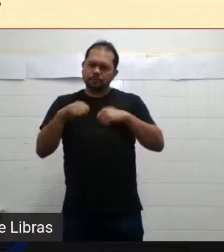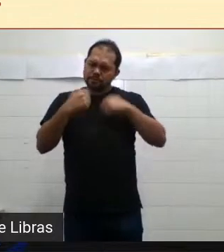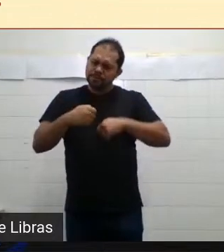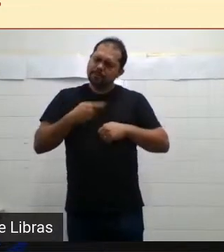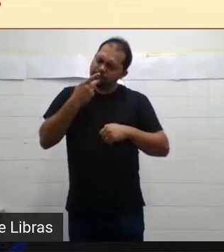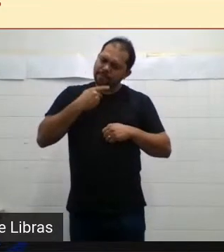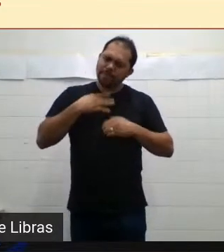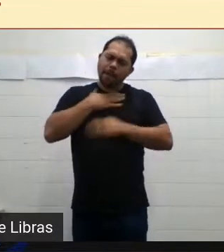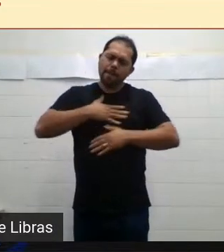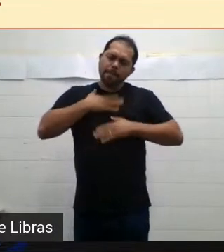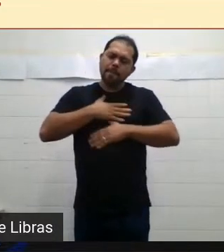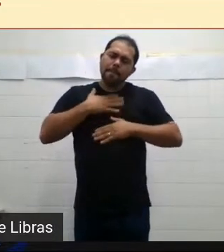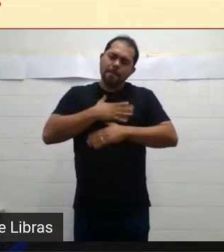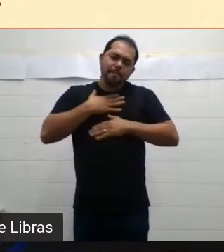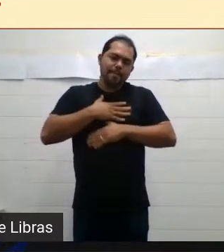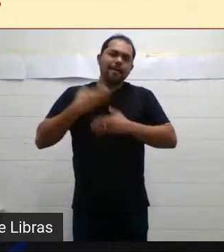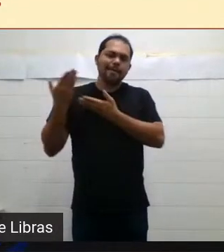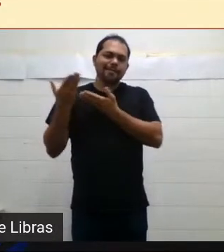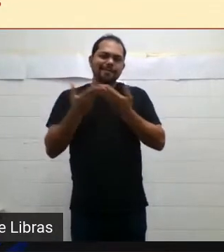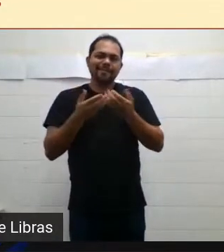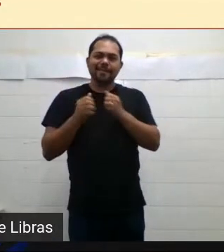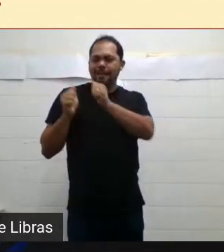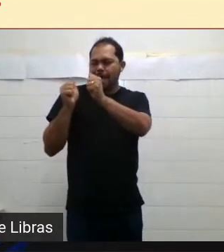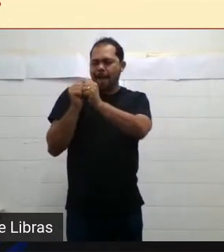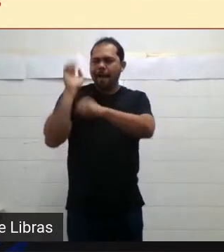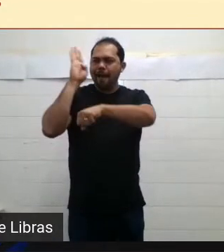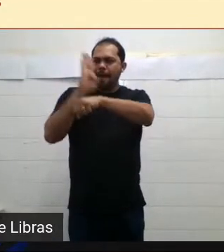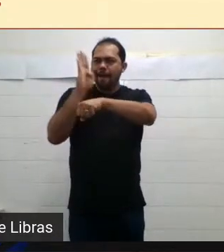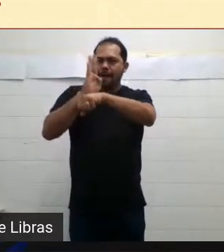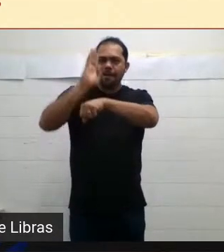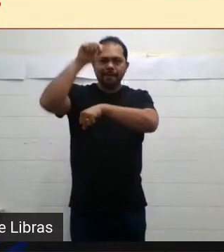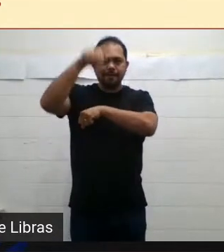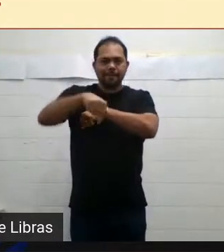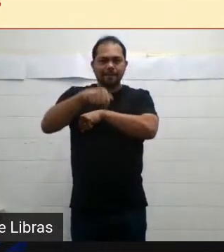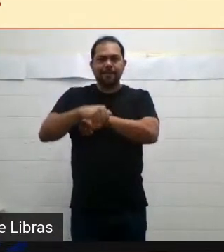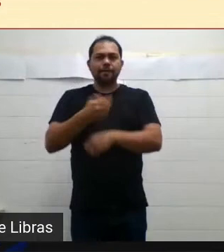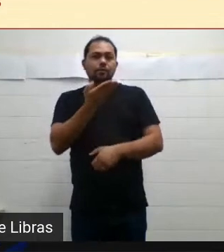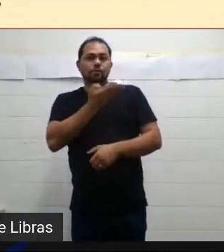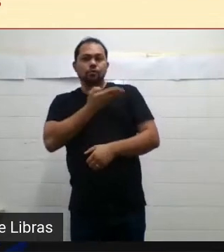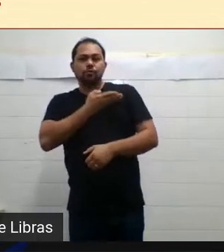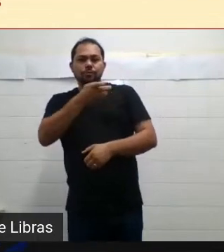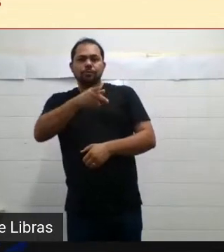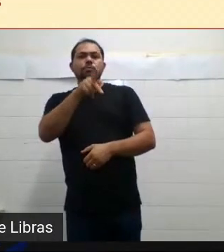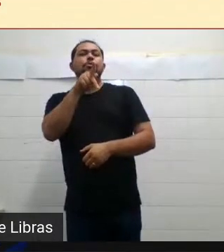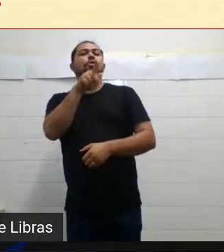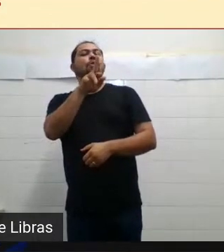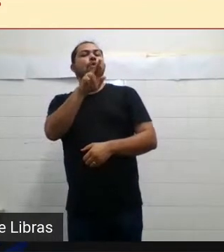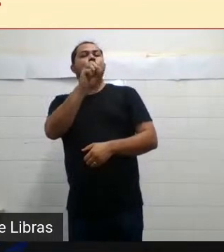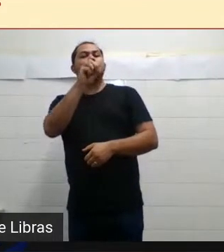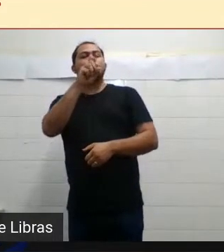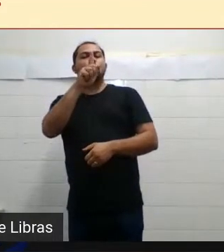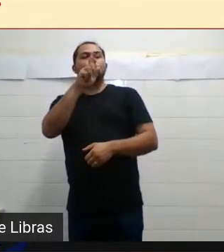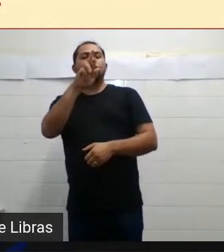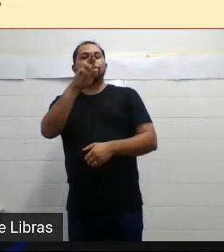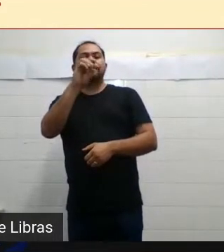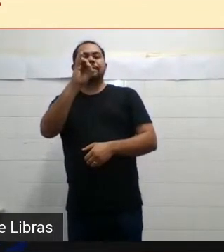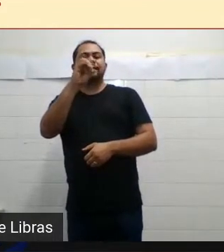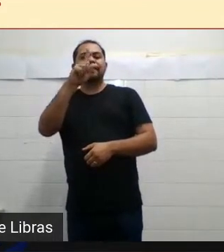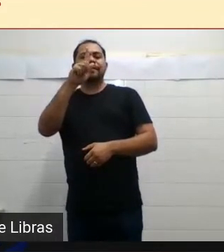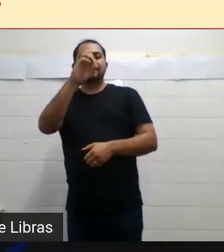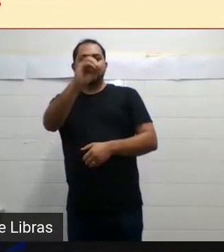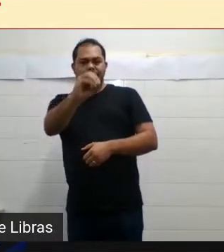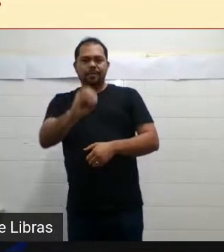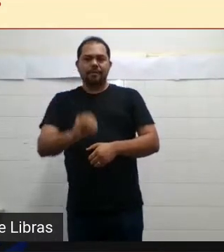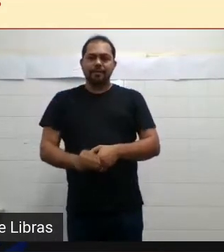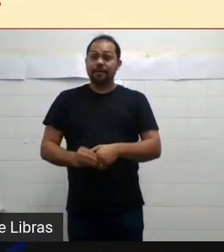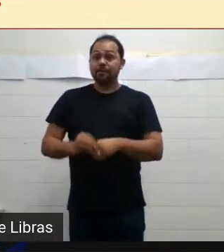enorme, né, ter passado toda a tarde aqui com o nosso companheiro, Rodrigo, e queria dizer, Luiz, um recado para você. Luiz